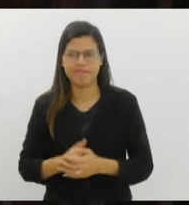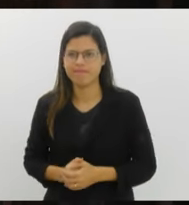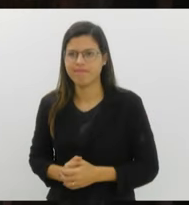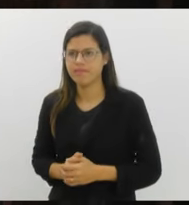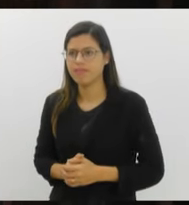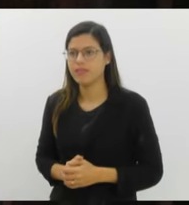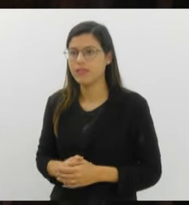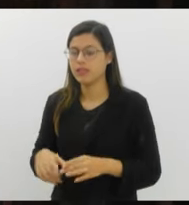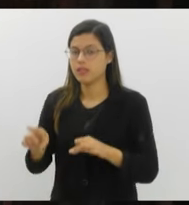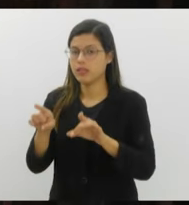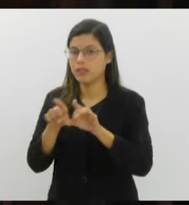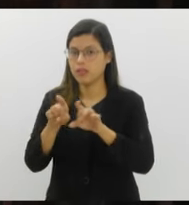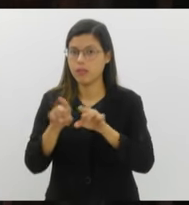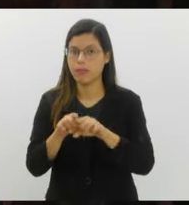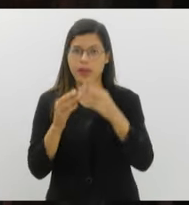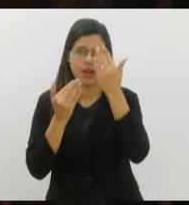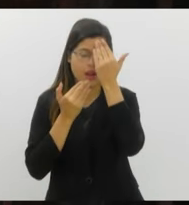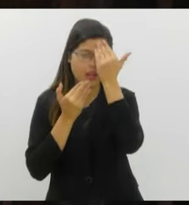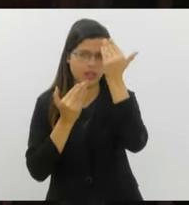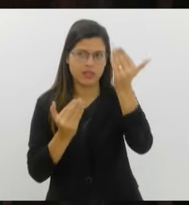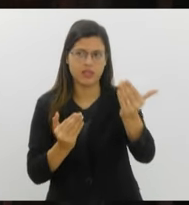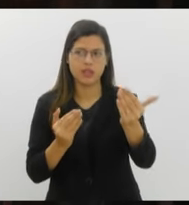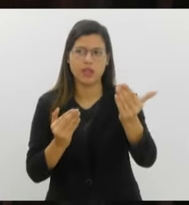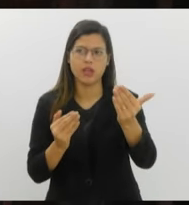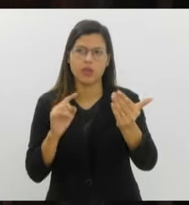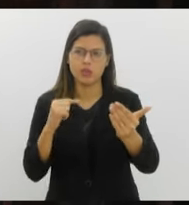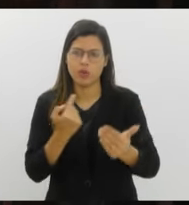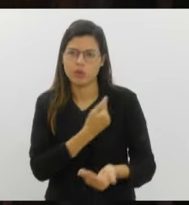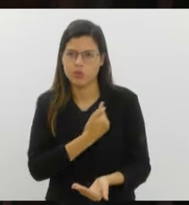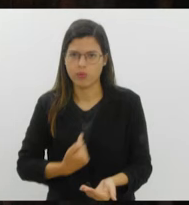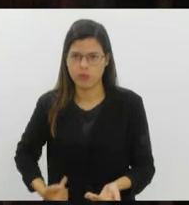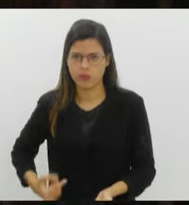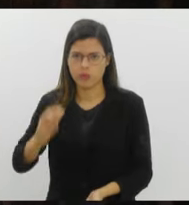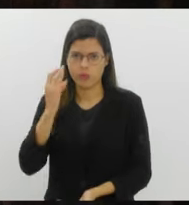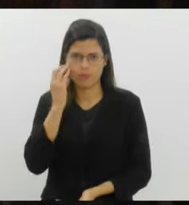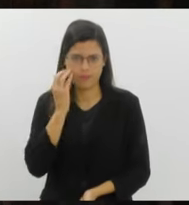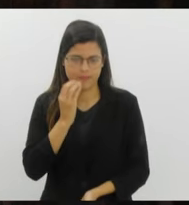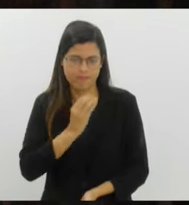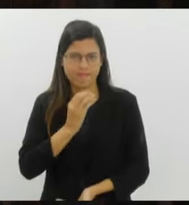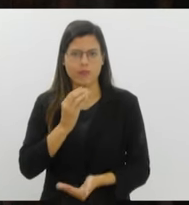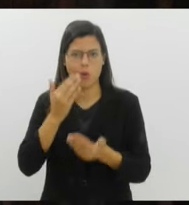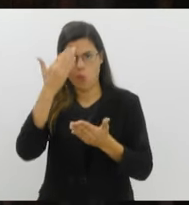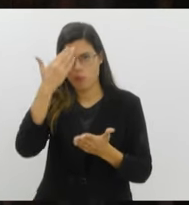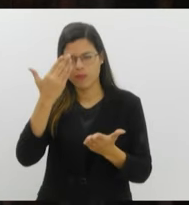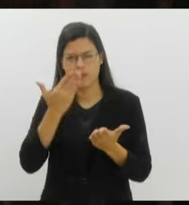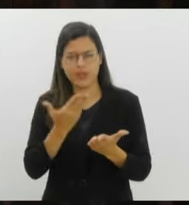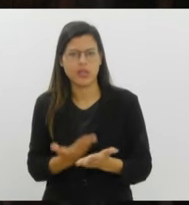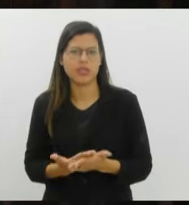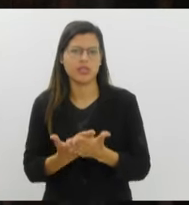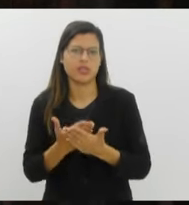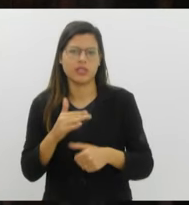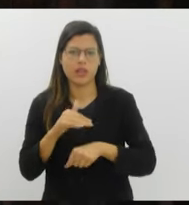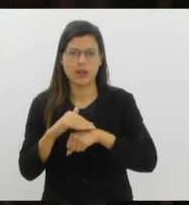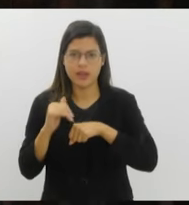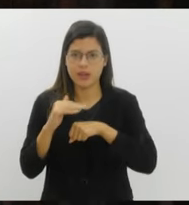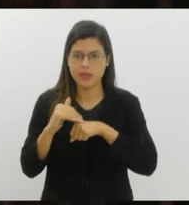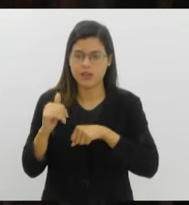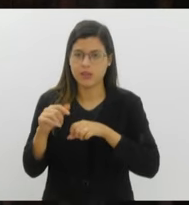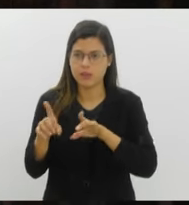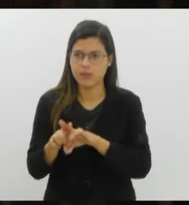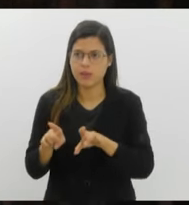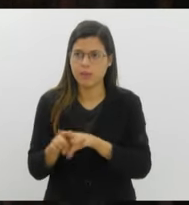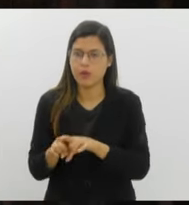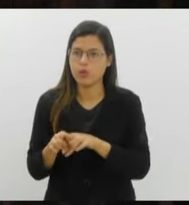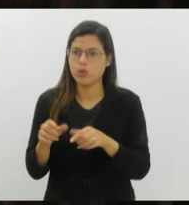agradecimento ao nosso governador Cláudio Castro pela confiança, pelo carinho. Ele, juntamente com o